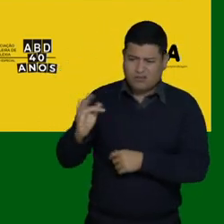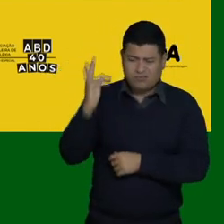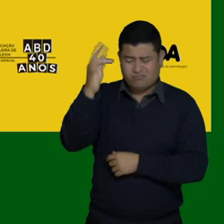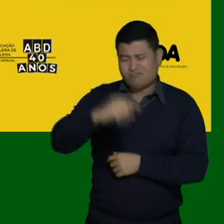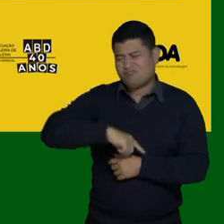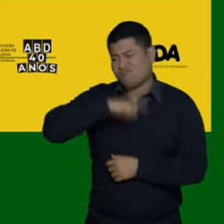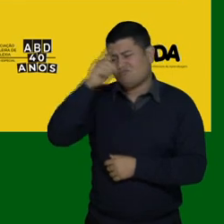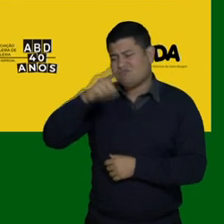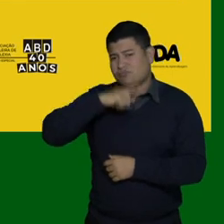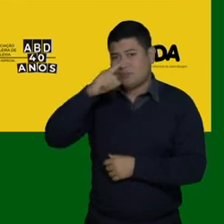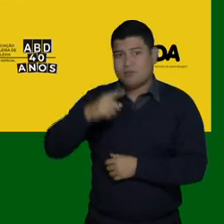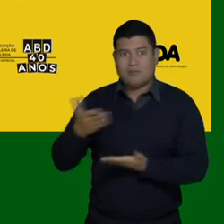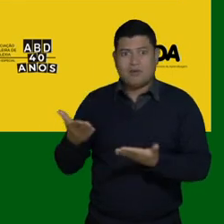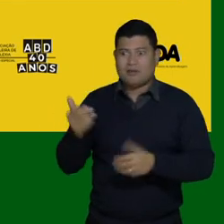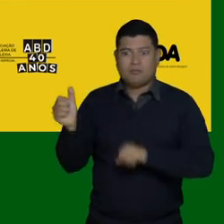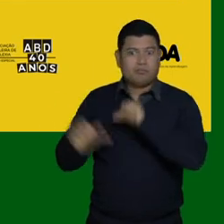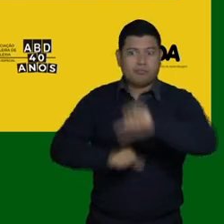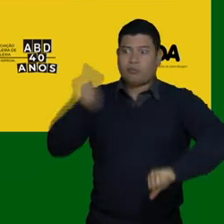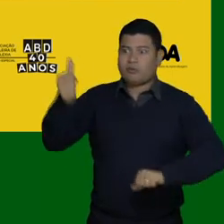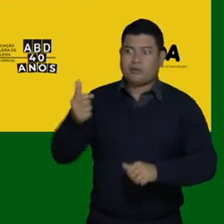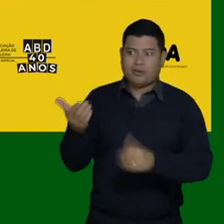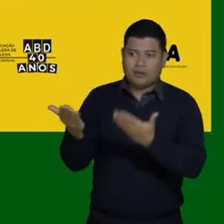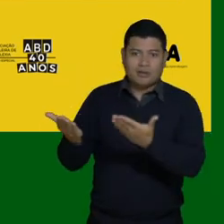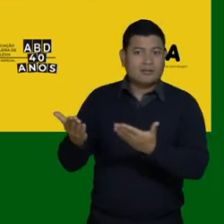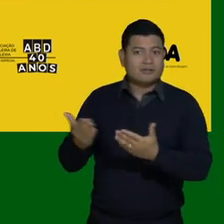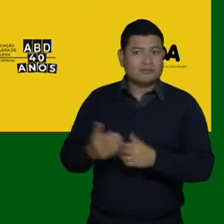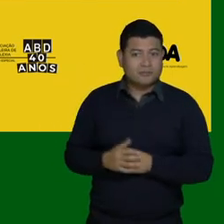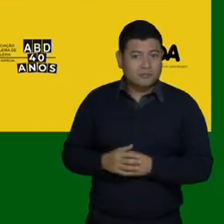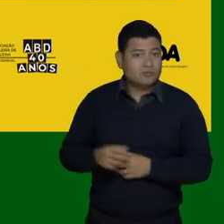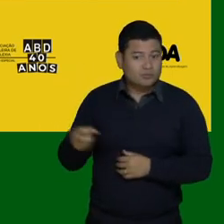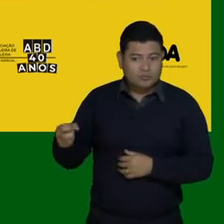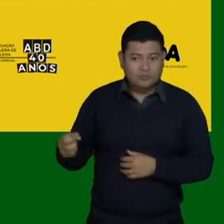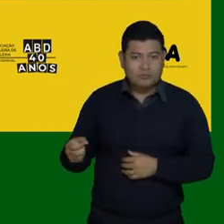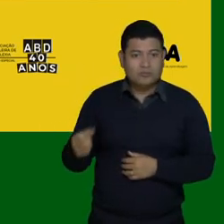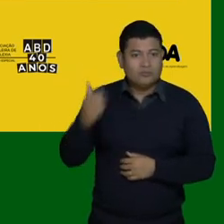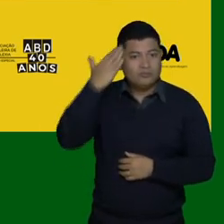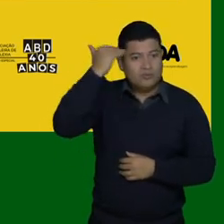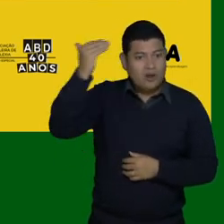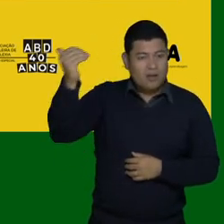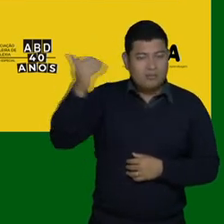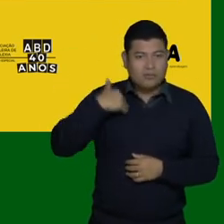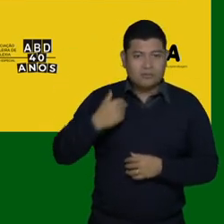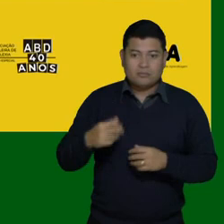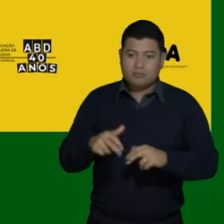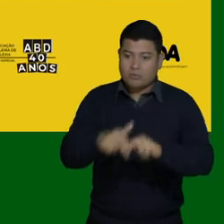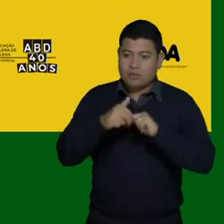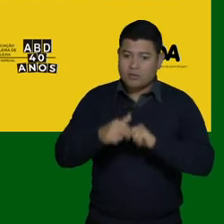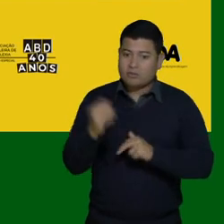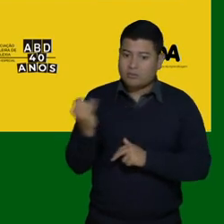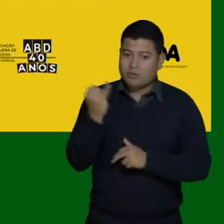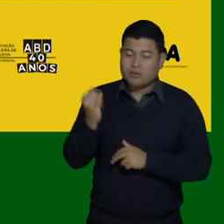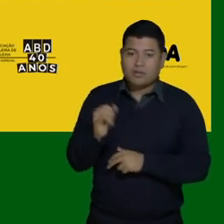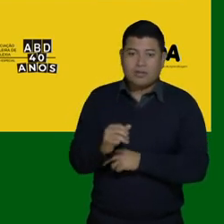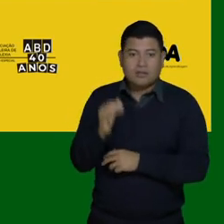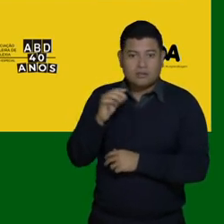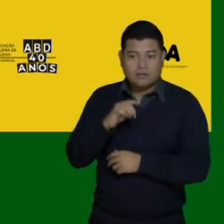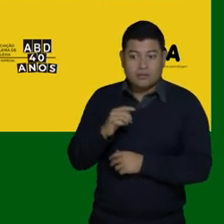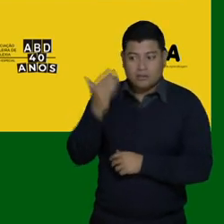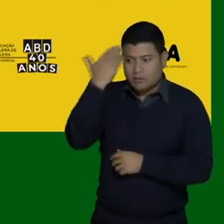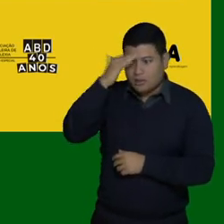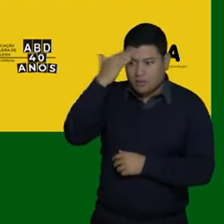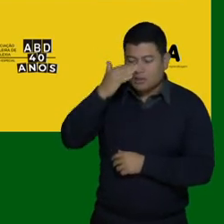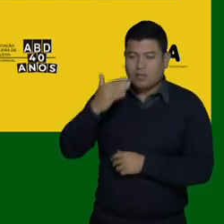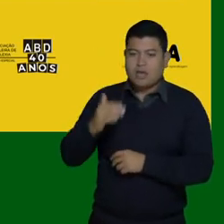chegou né então a gente tem que ter visão né tem que ter paciência procurar a avaliação